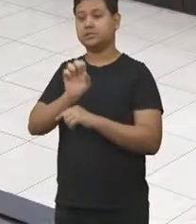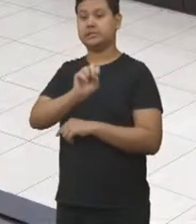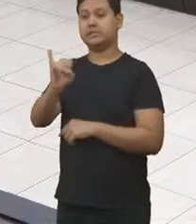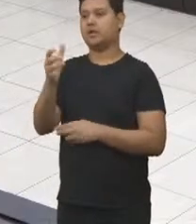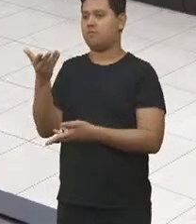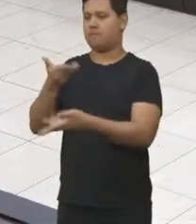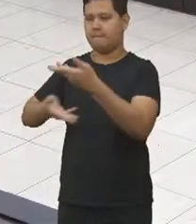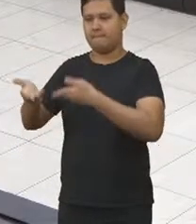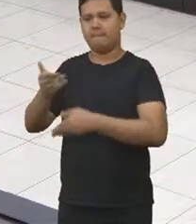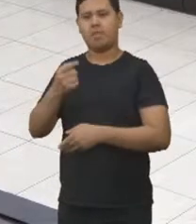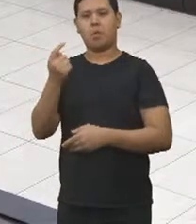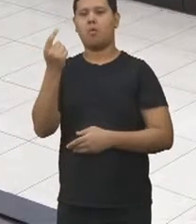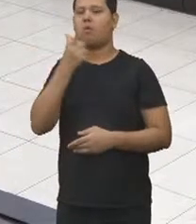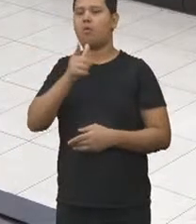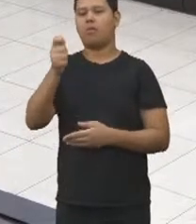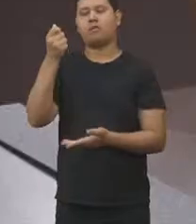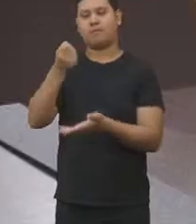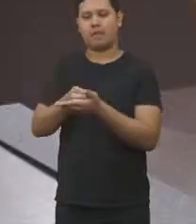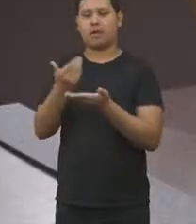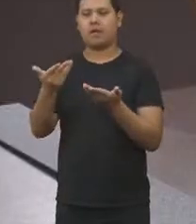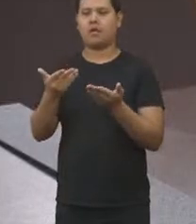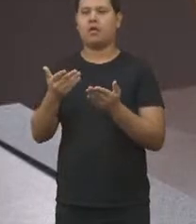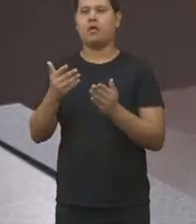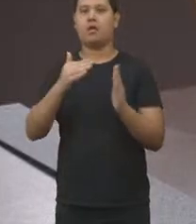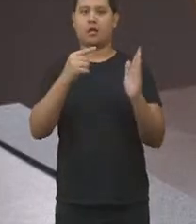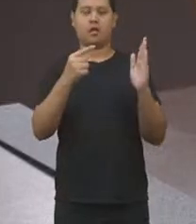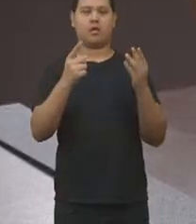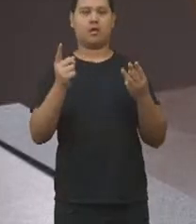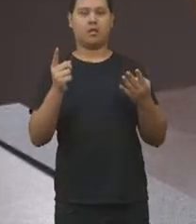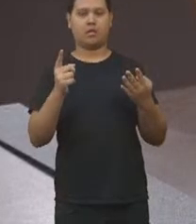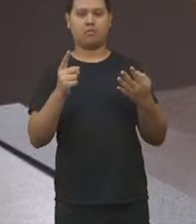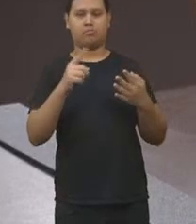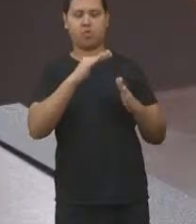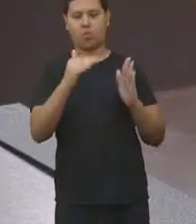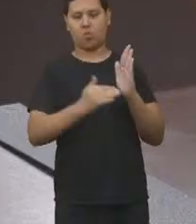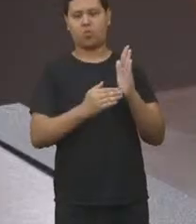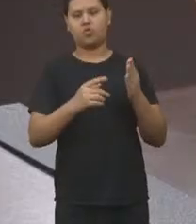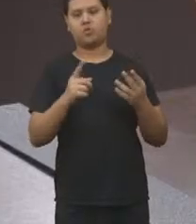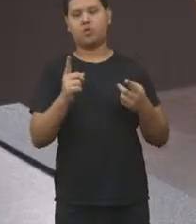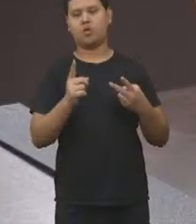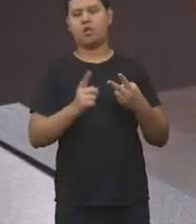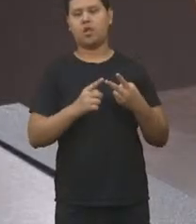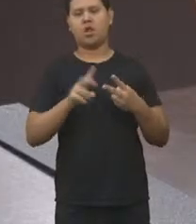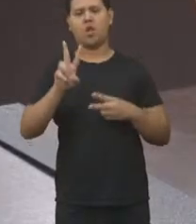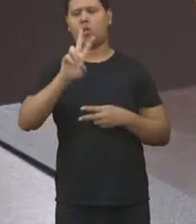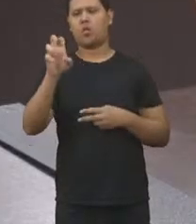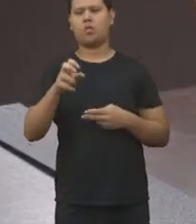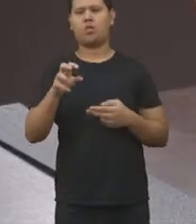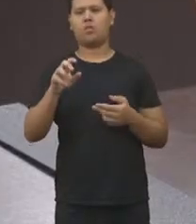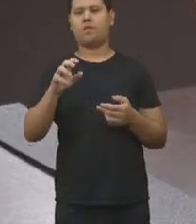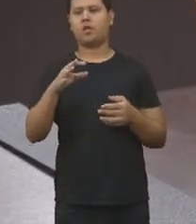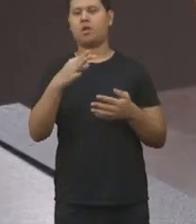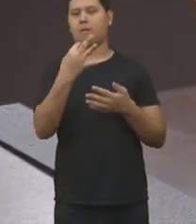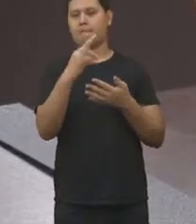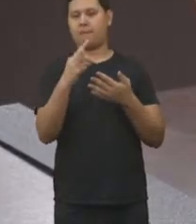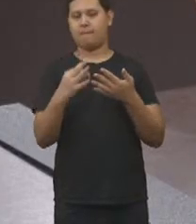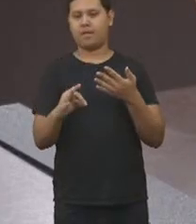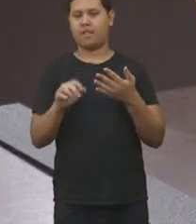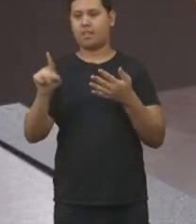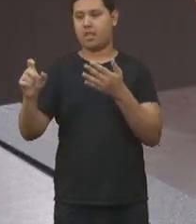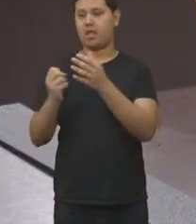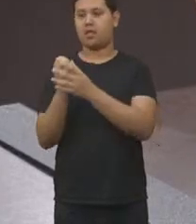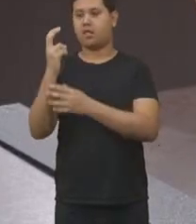não tem como pagar. Então, e o último item, eu acredito que seja até uma questão de correção só das